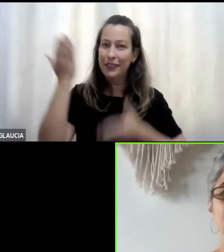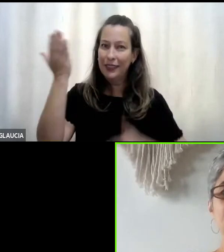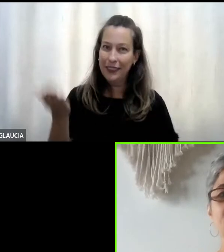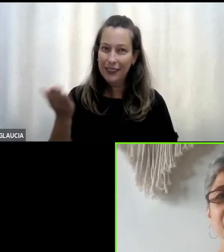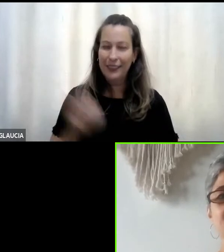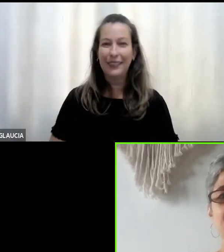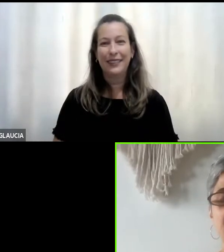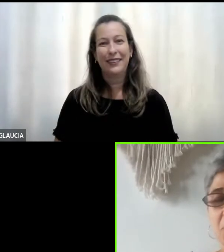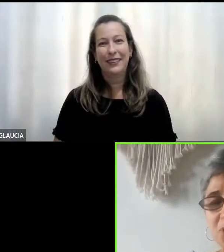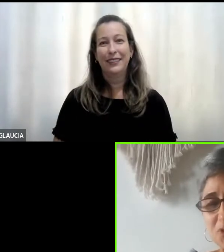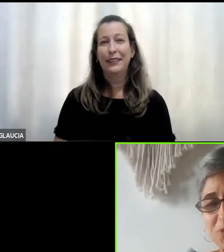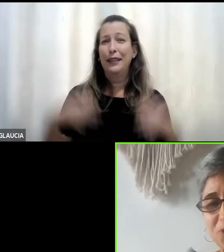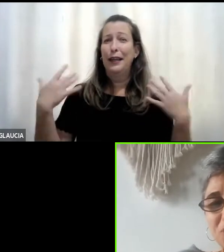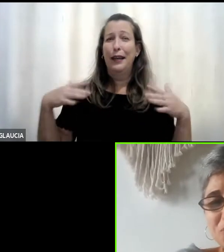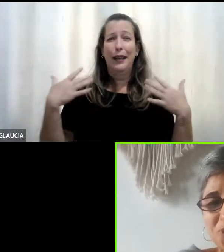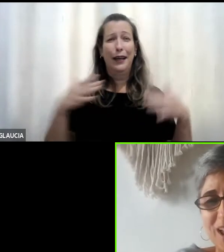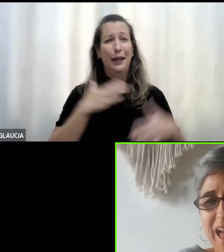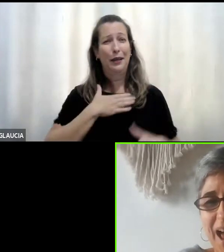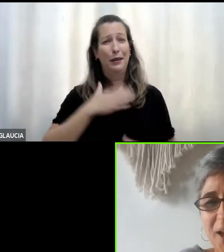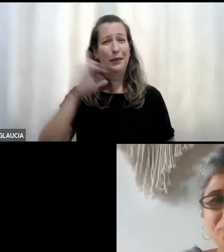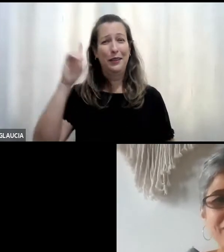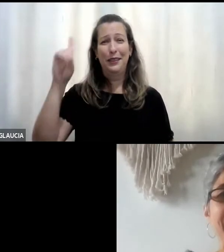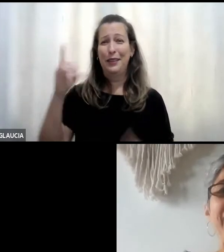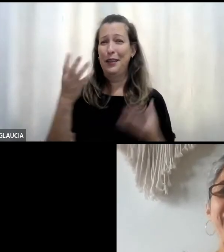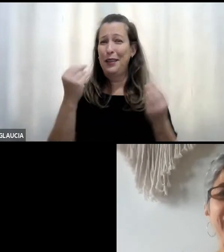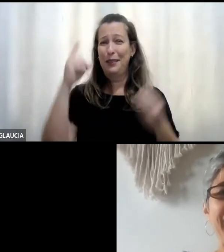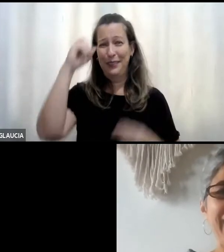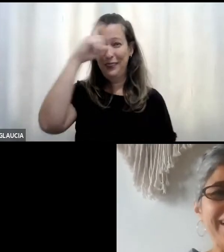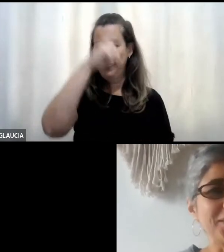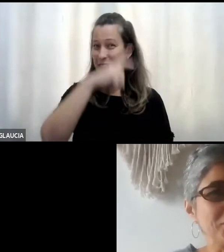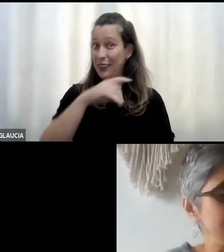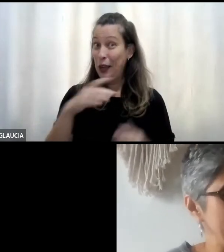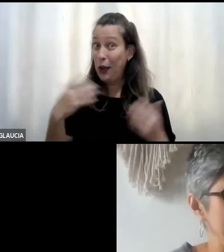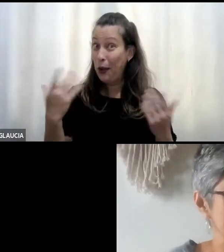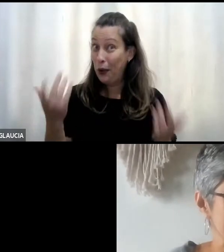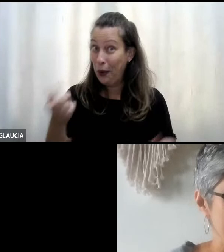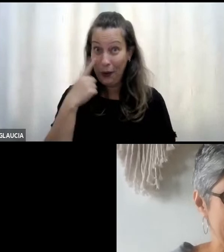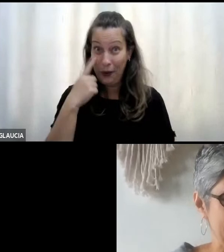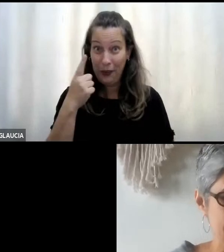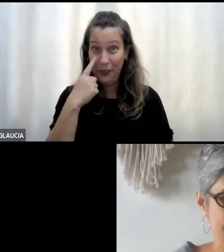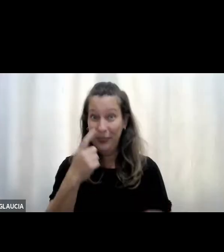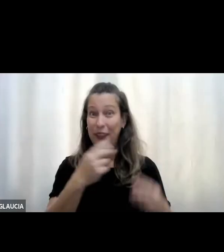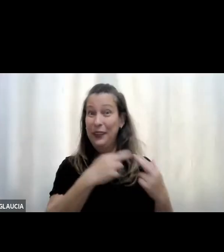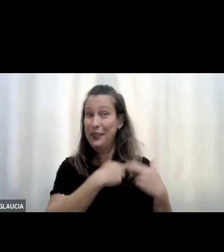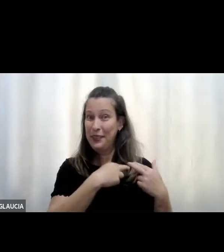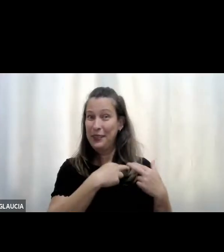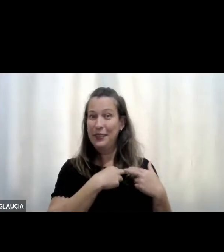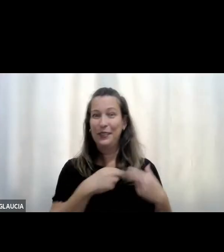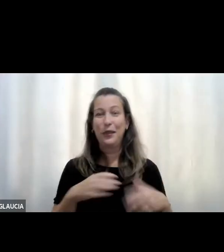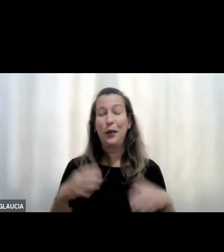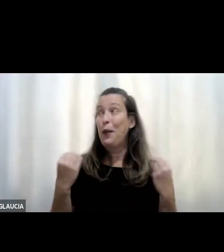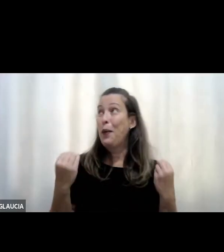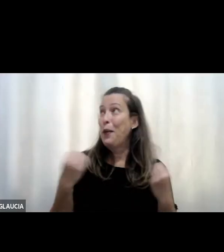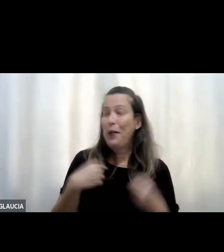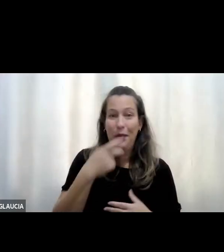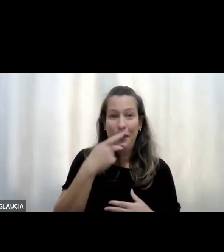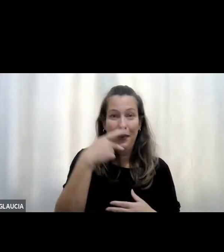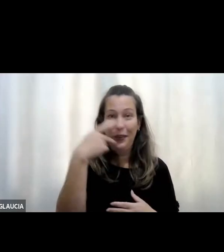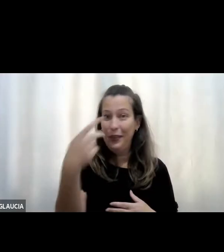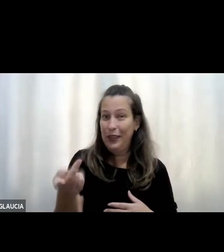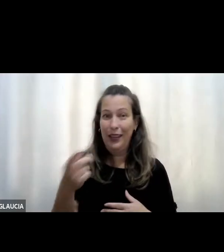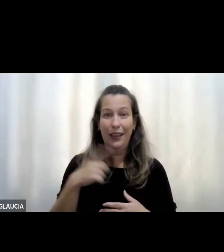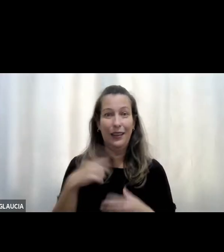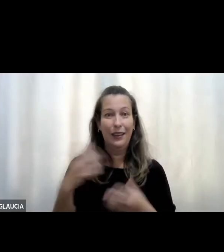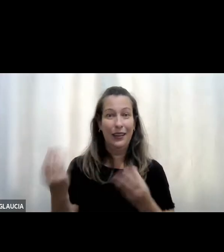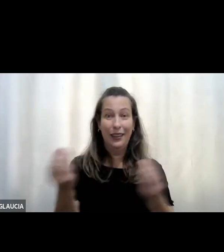Ai, meu Deus, olha só, é muito difícil. Olha a responsabilidade. Como é que eu vou falar depois de tanta gente